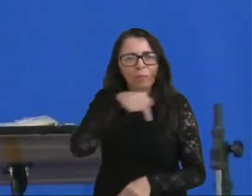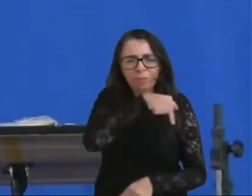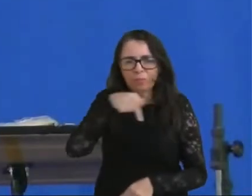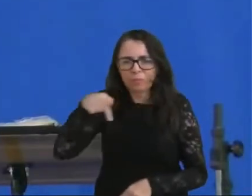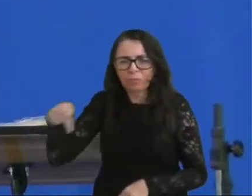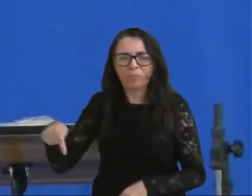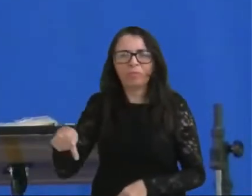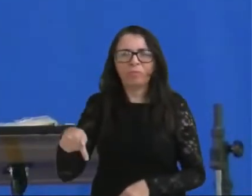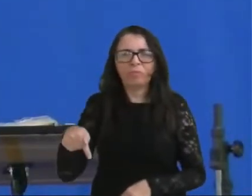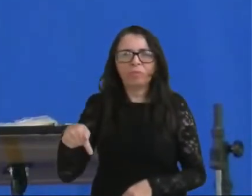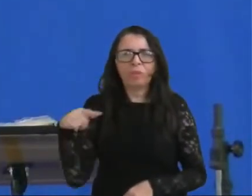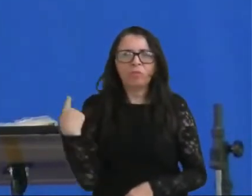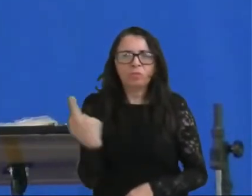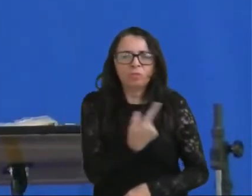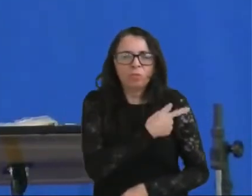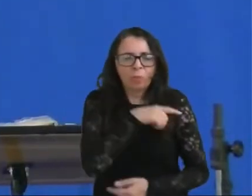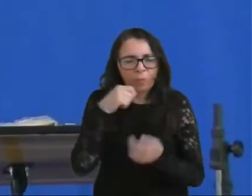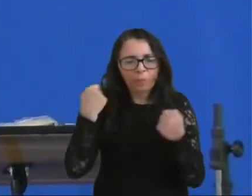O noivo